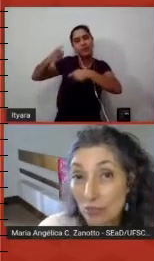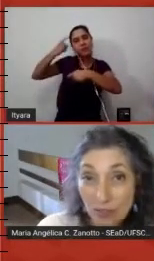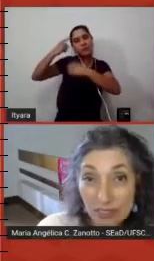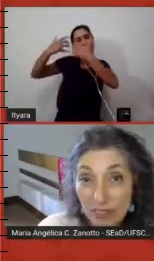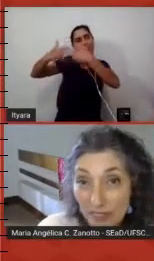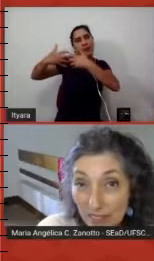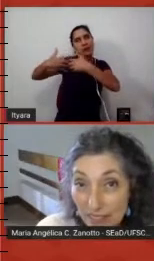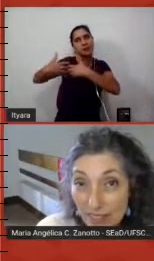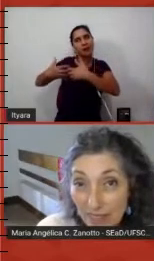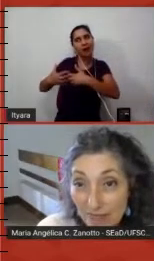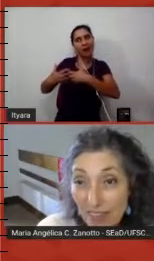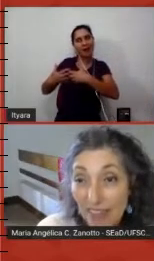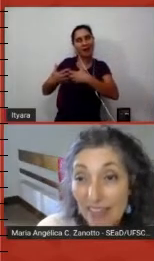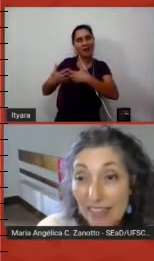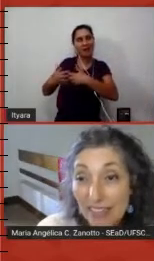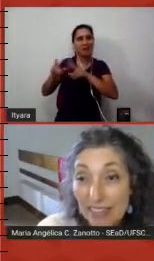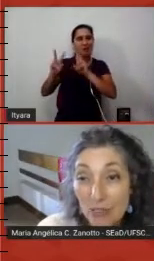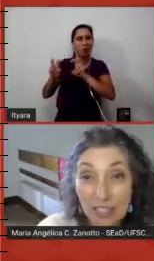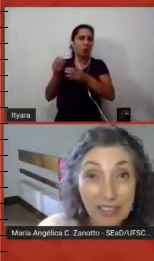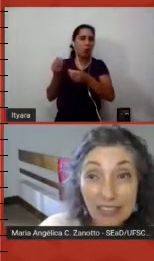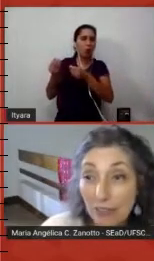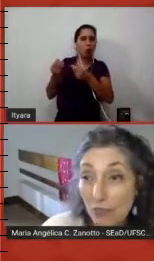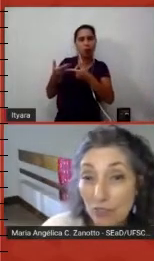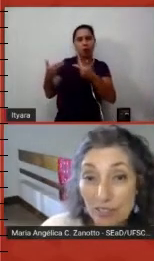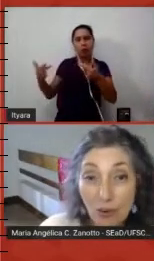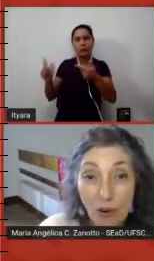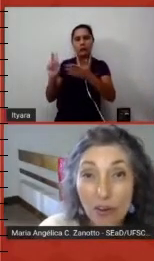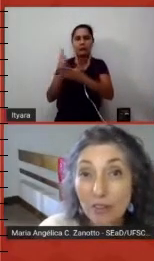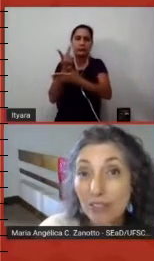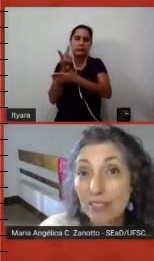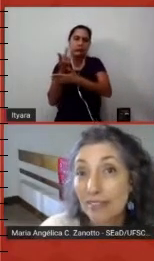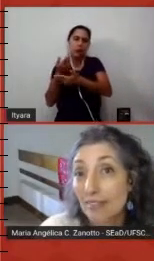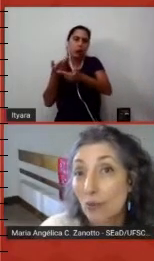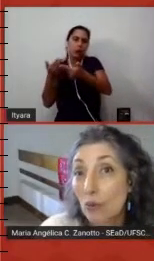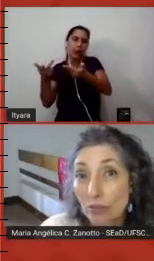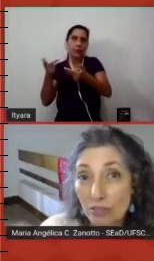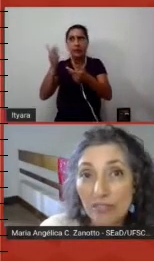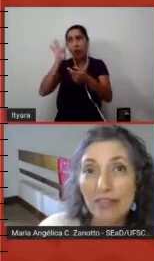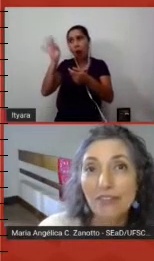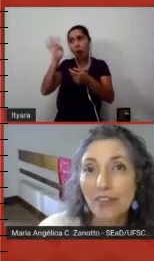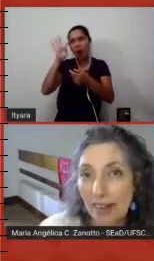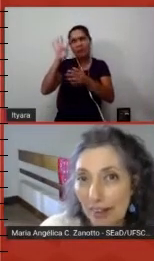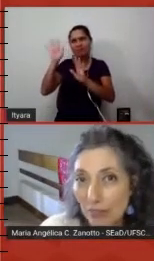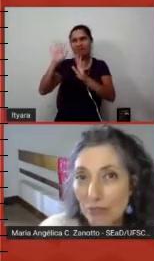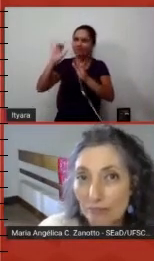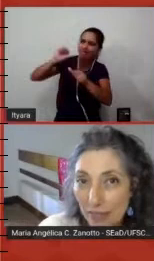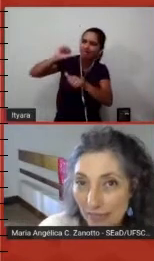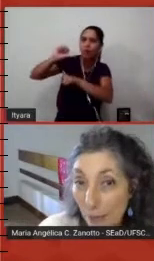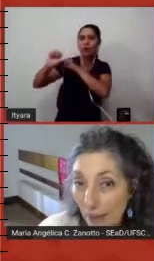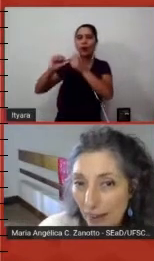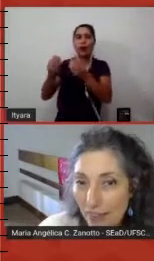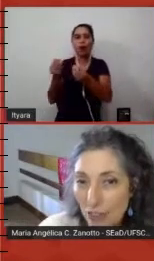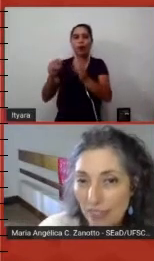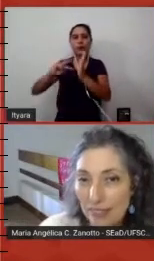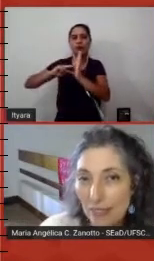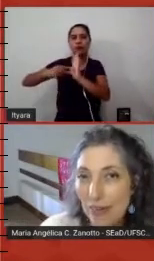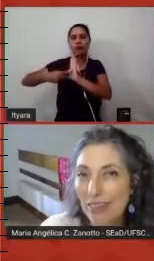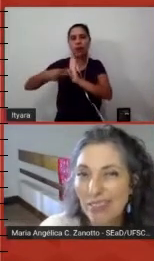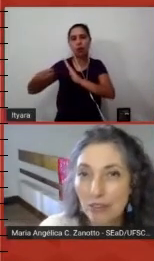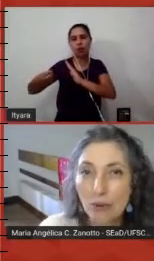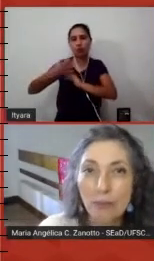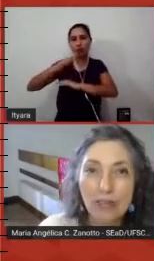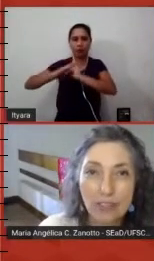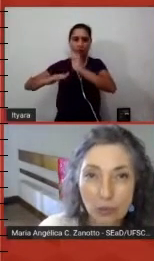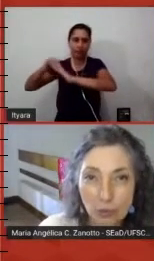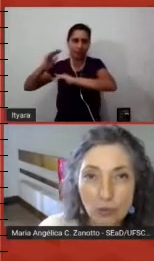as contradições que existem e os equívocos teóricos e trazer um outro significado para essa prática. Então,